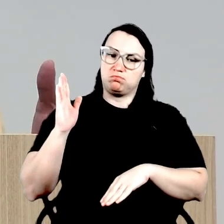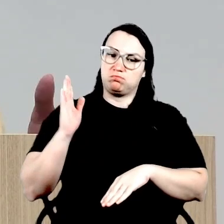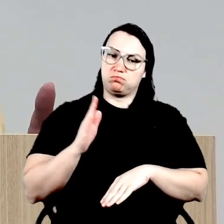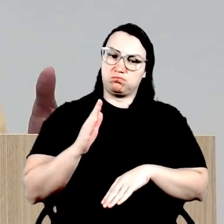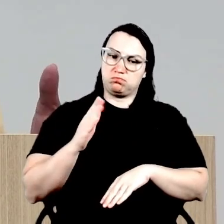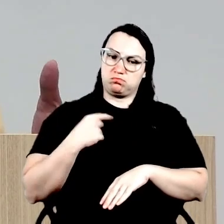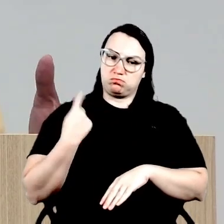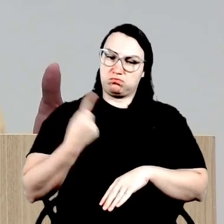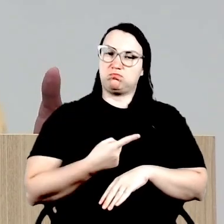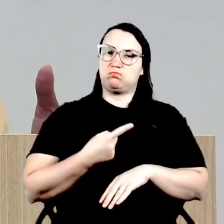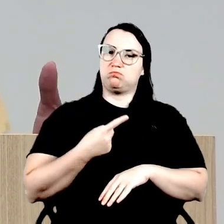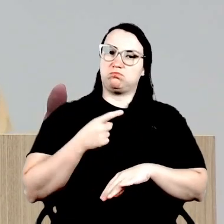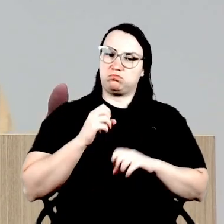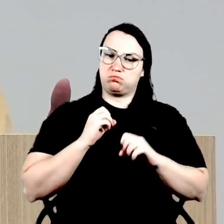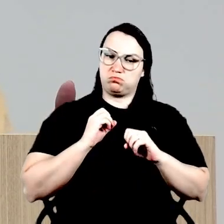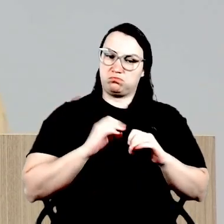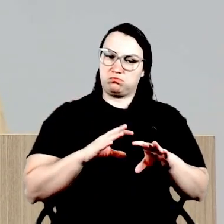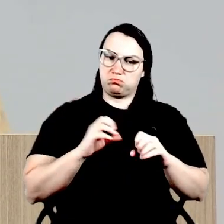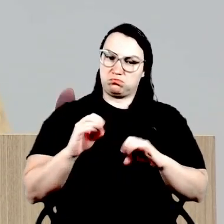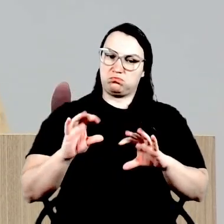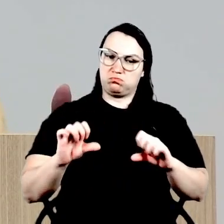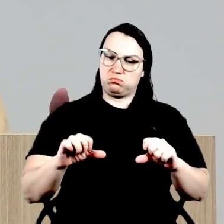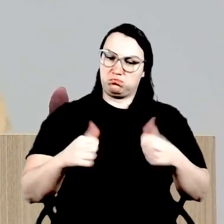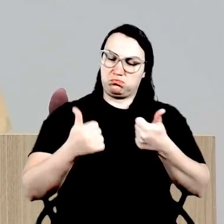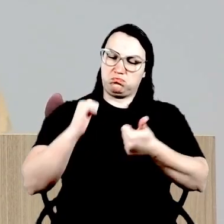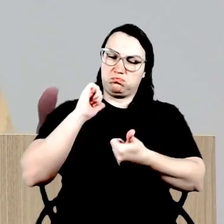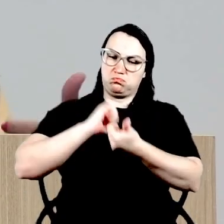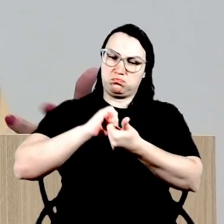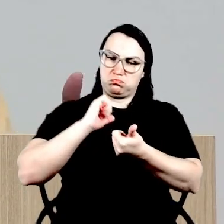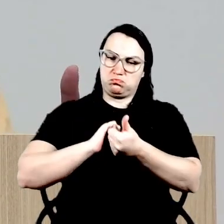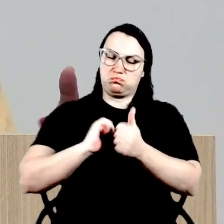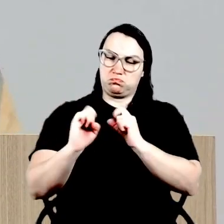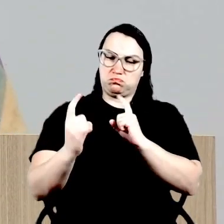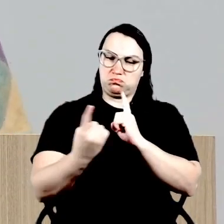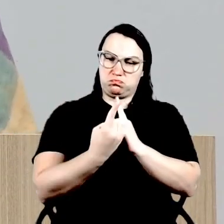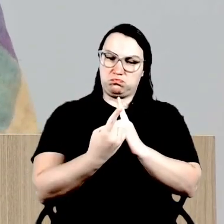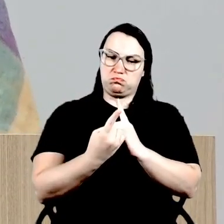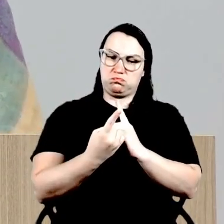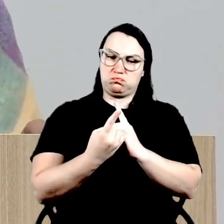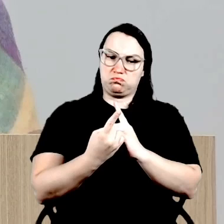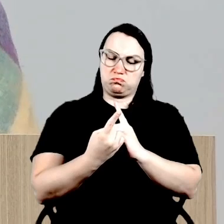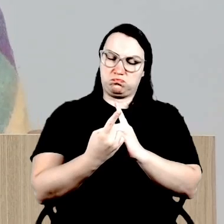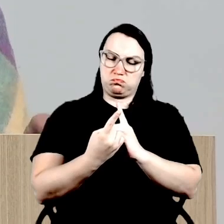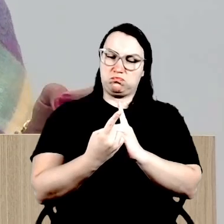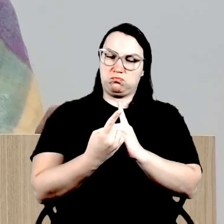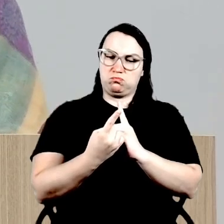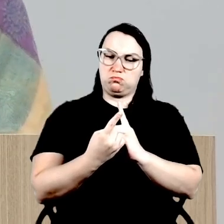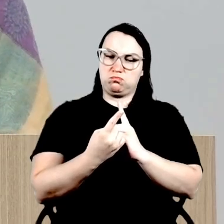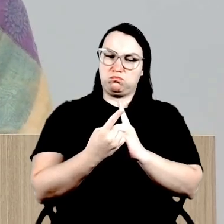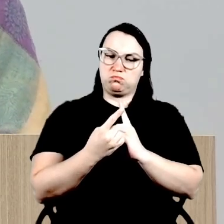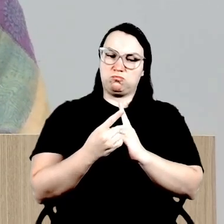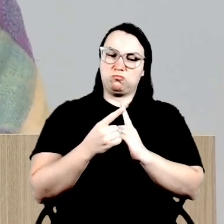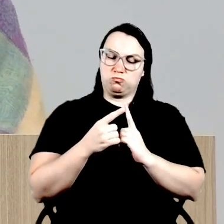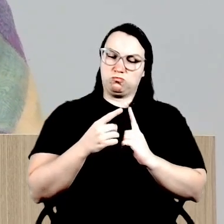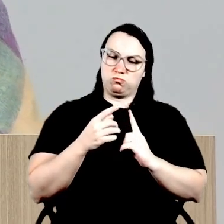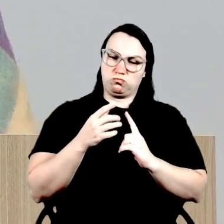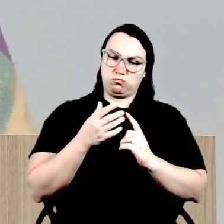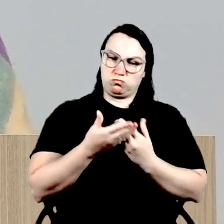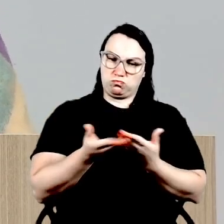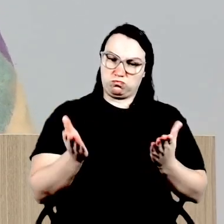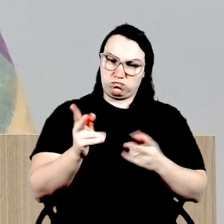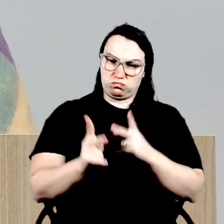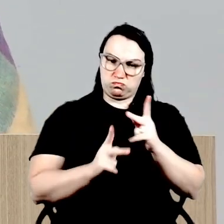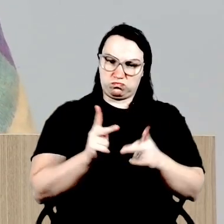tivermos, melhora a qualidade do atendimento dos nossos servidores para os nossos